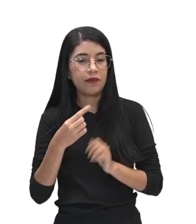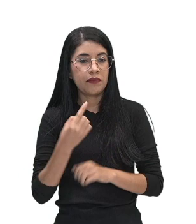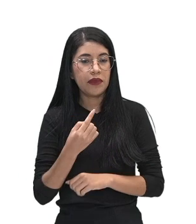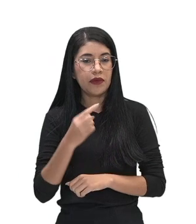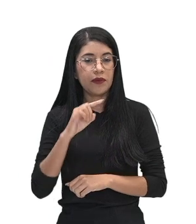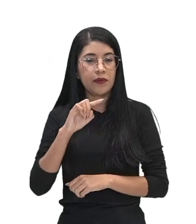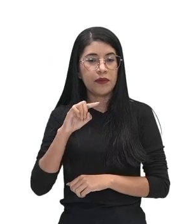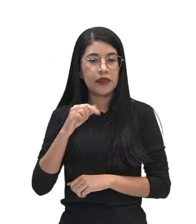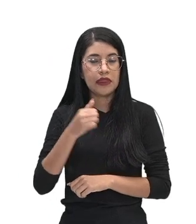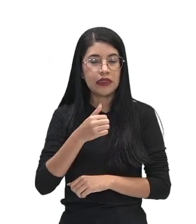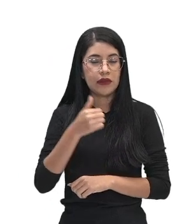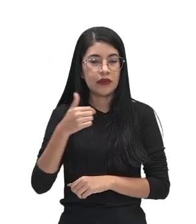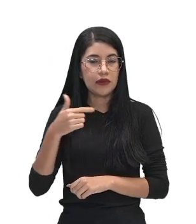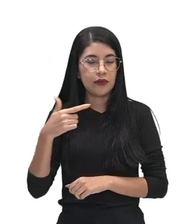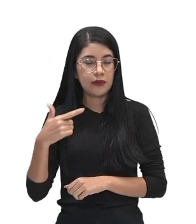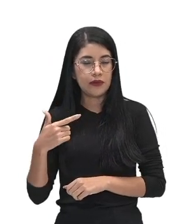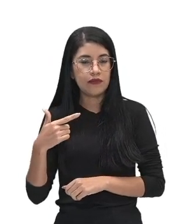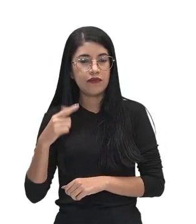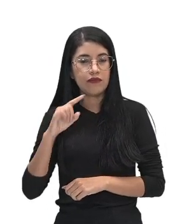1.112,5.